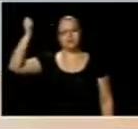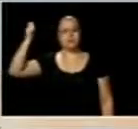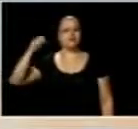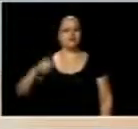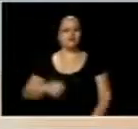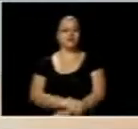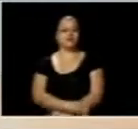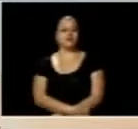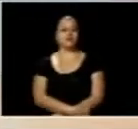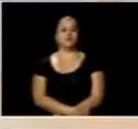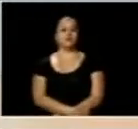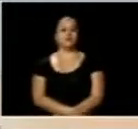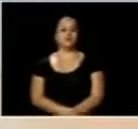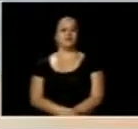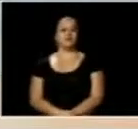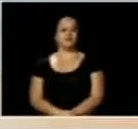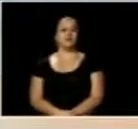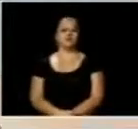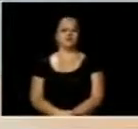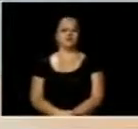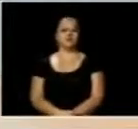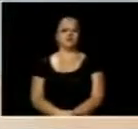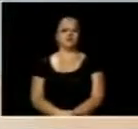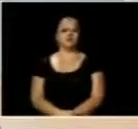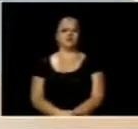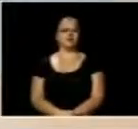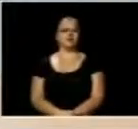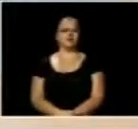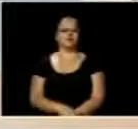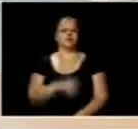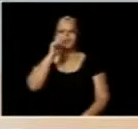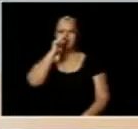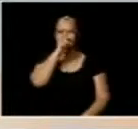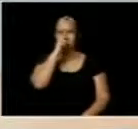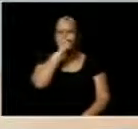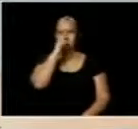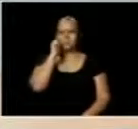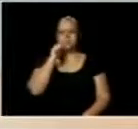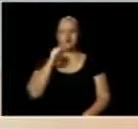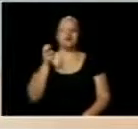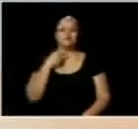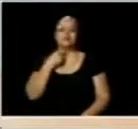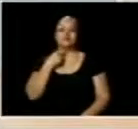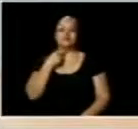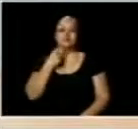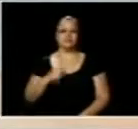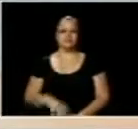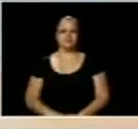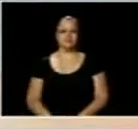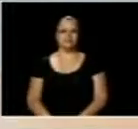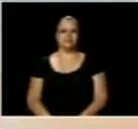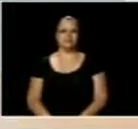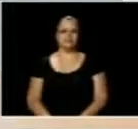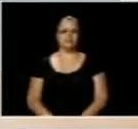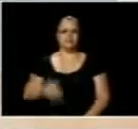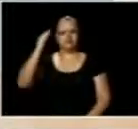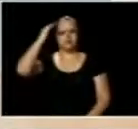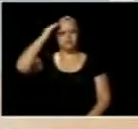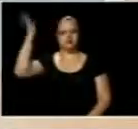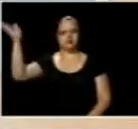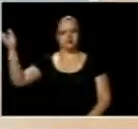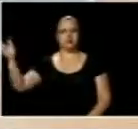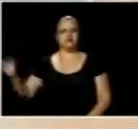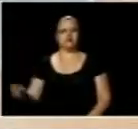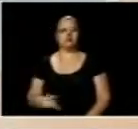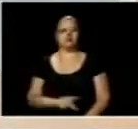das ofensas, no campo das mentiras que cidadão fez e a situação está aí. Presidente, são essas minhas considerações e